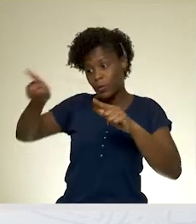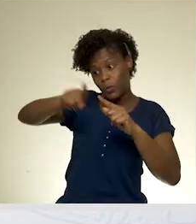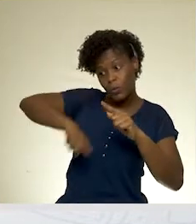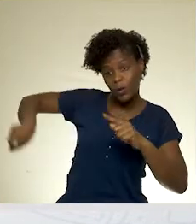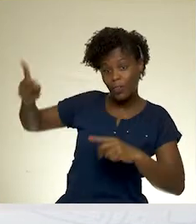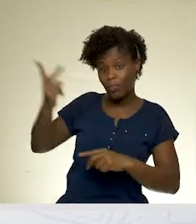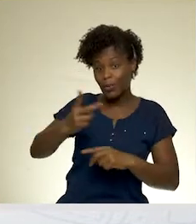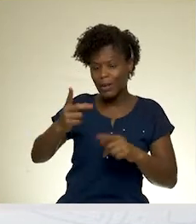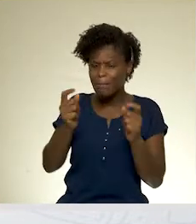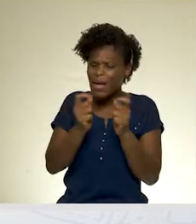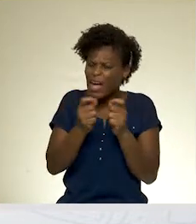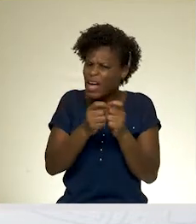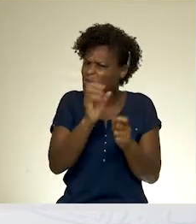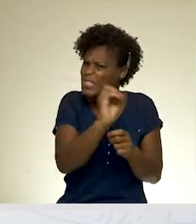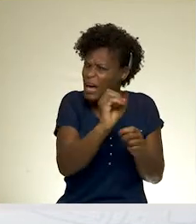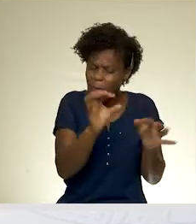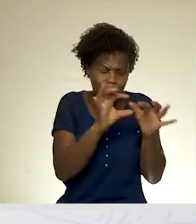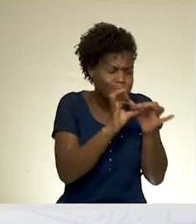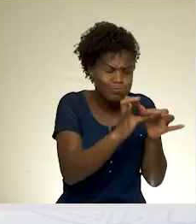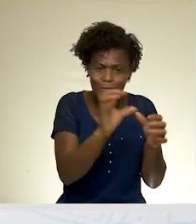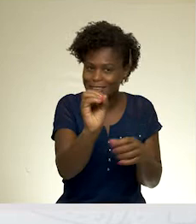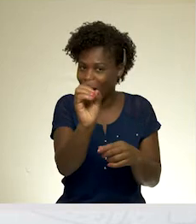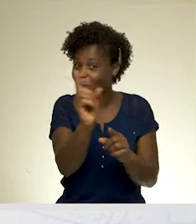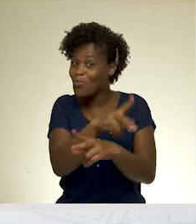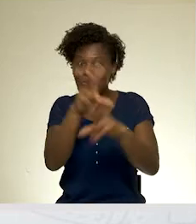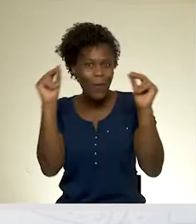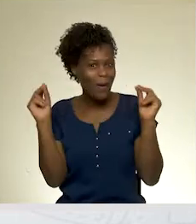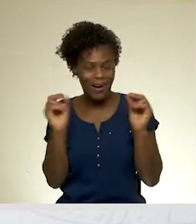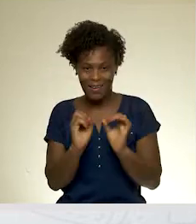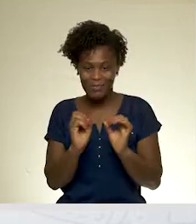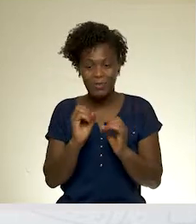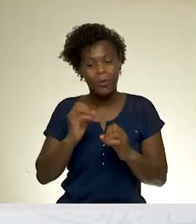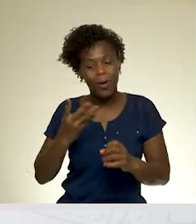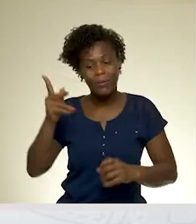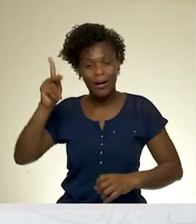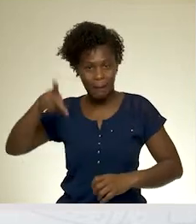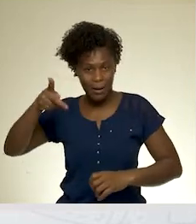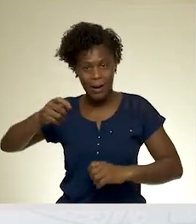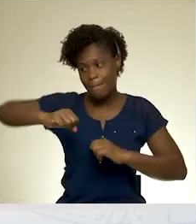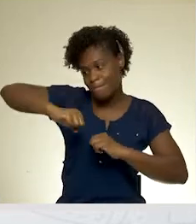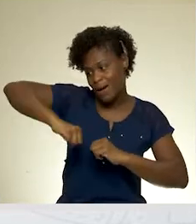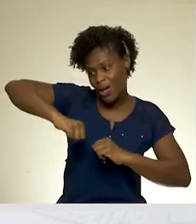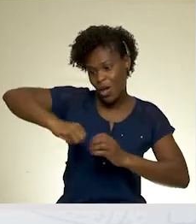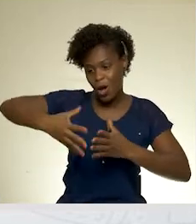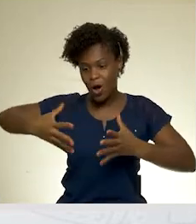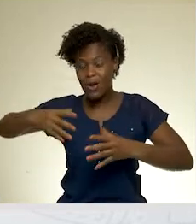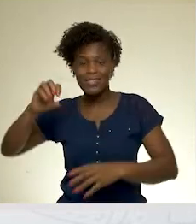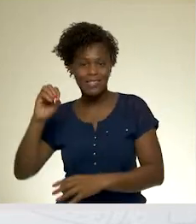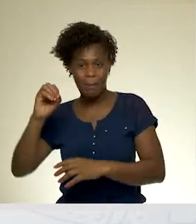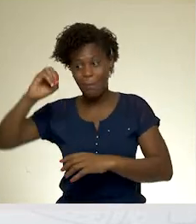aproxima de zero, mas nunca lhe chega a tocar. Quando k for maior do que